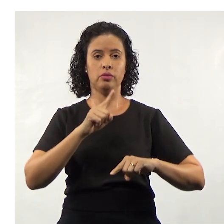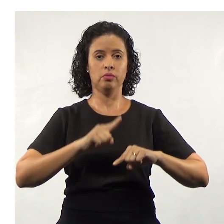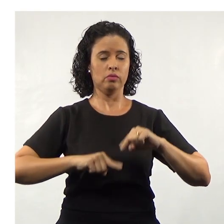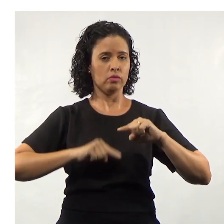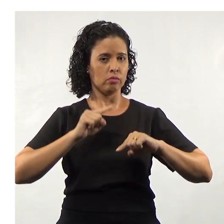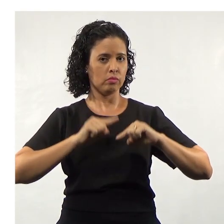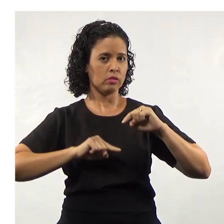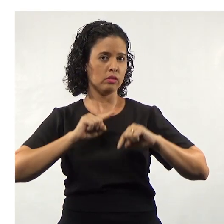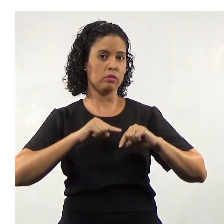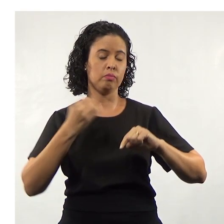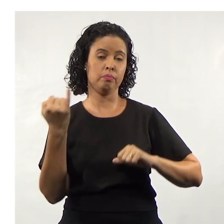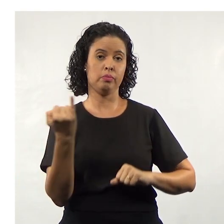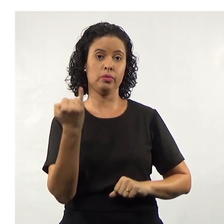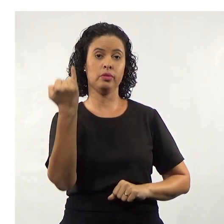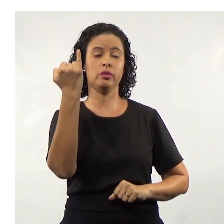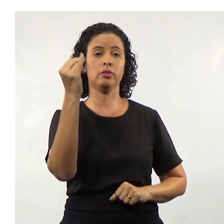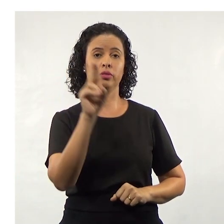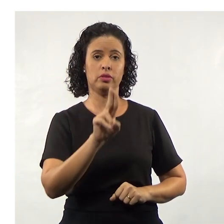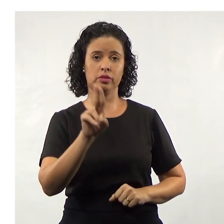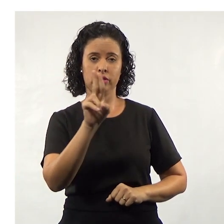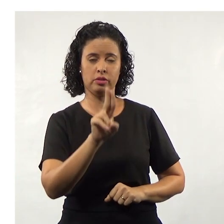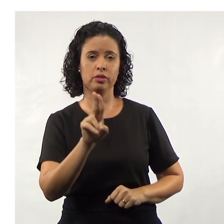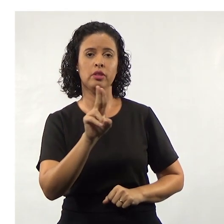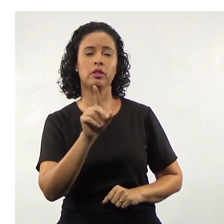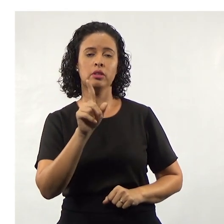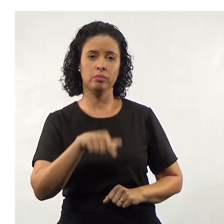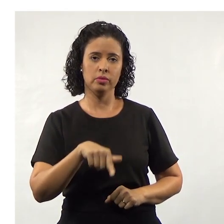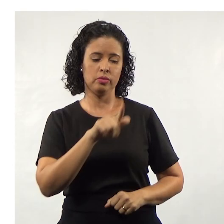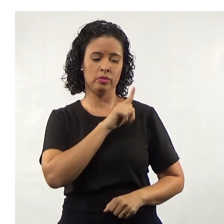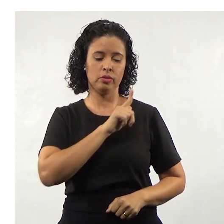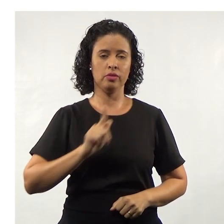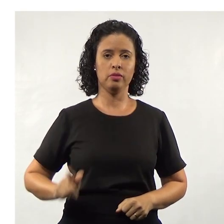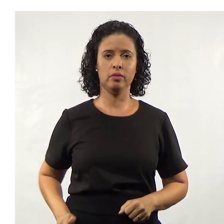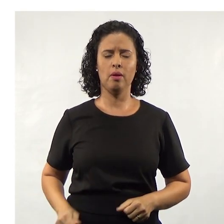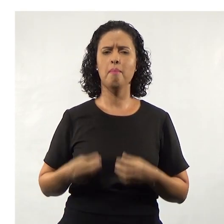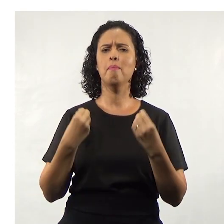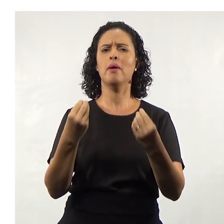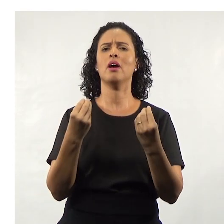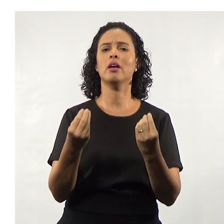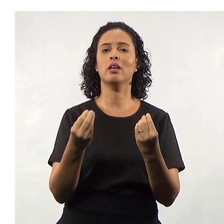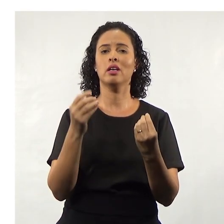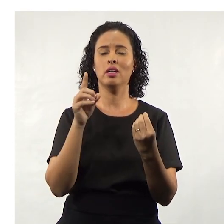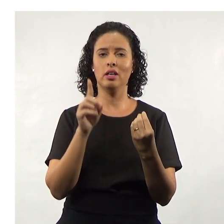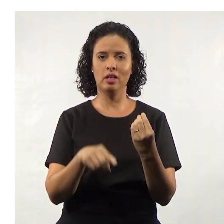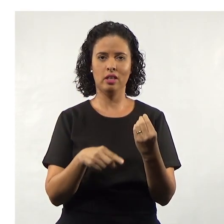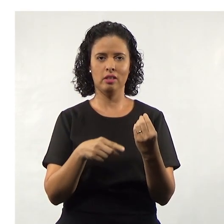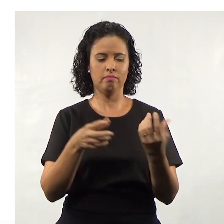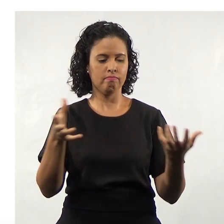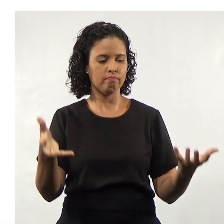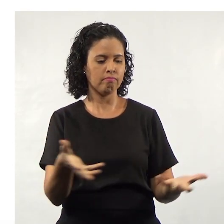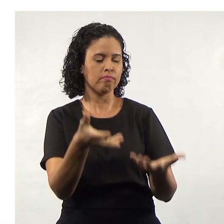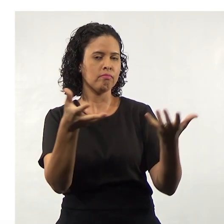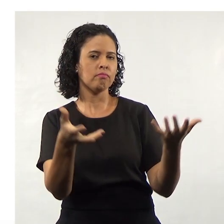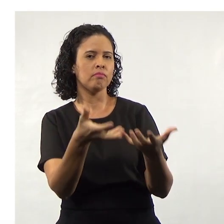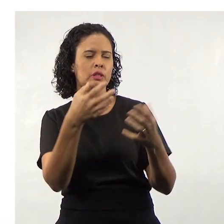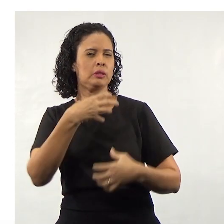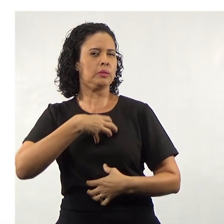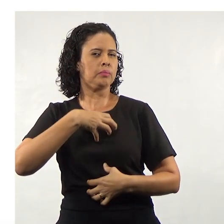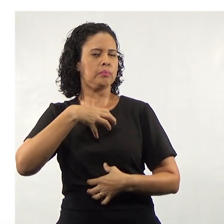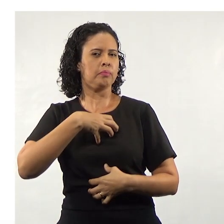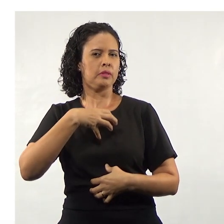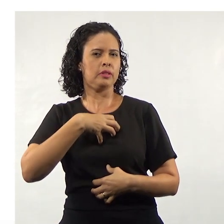instrumento fundamental utilizado pela administração pública para fazer o quê? Estimular o